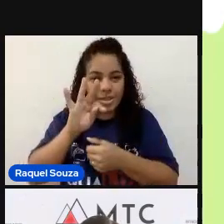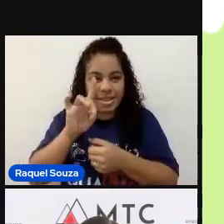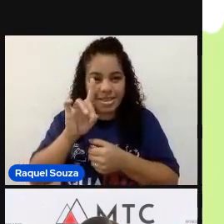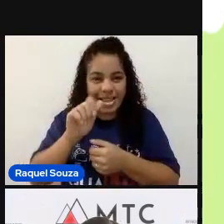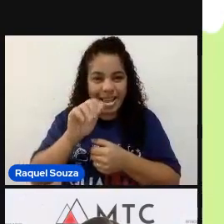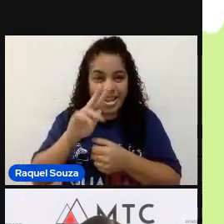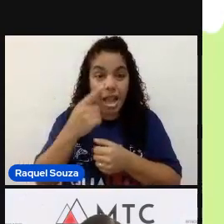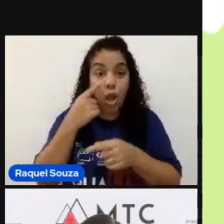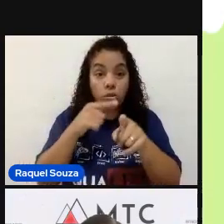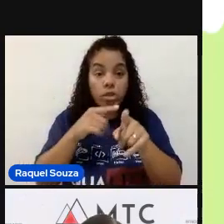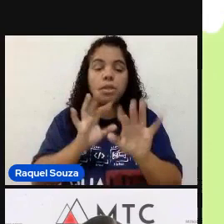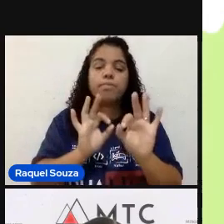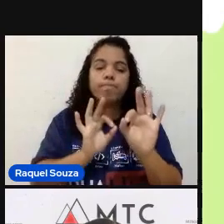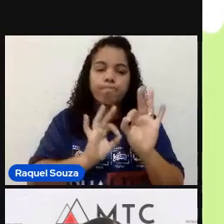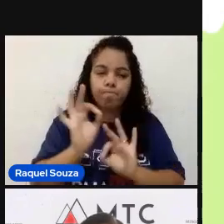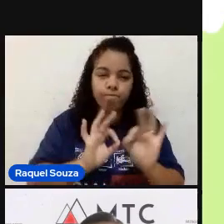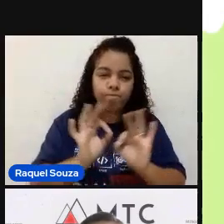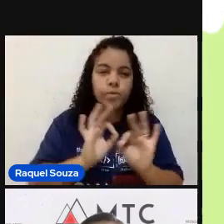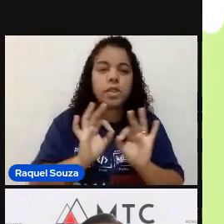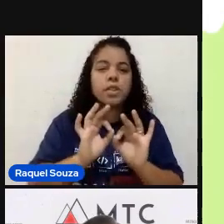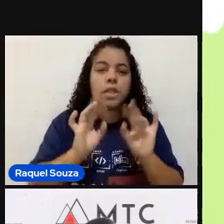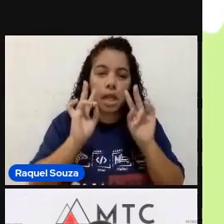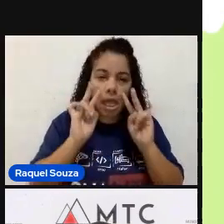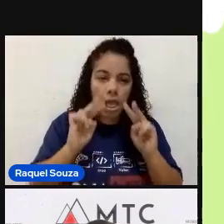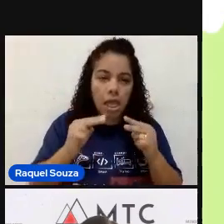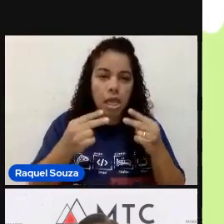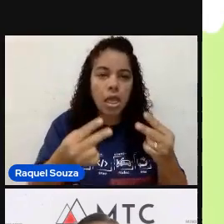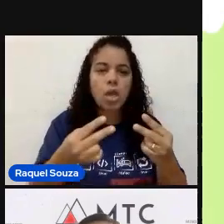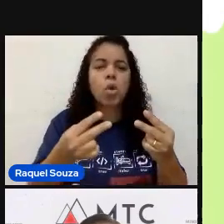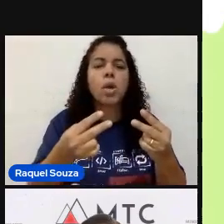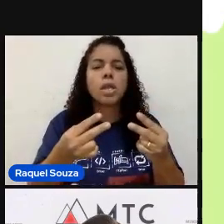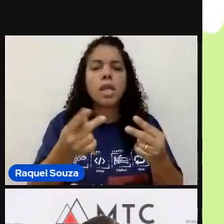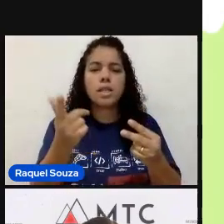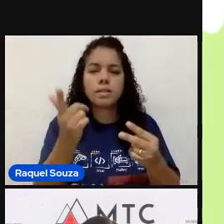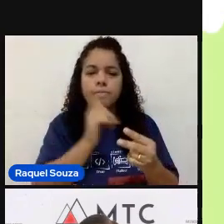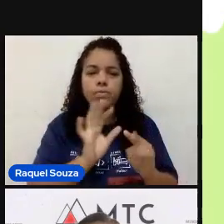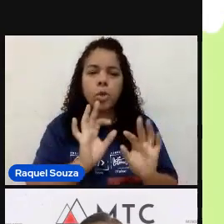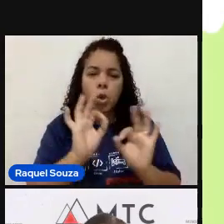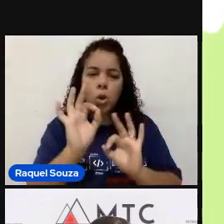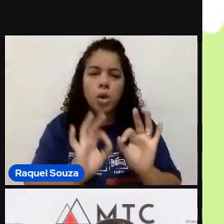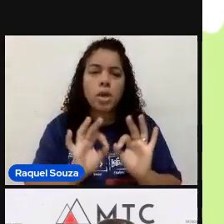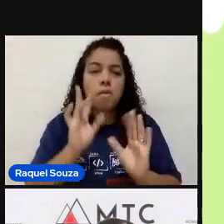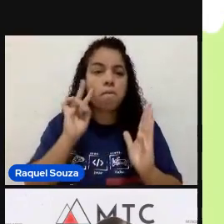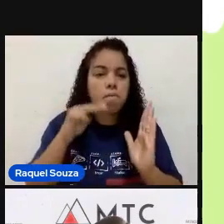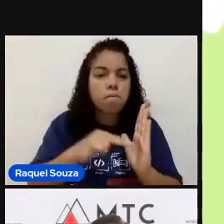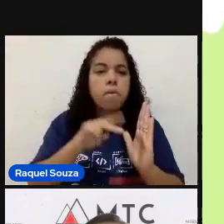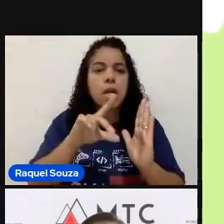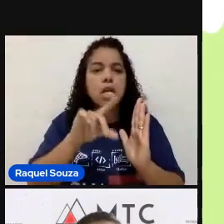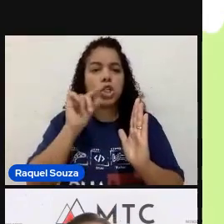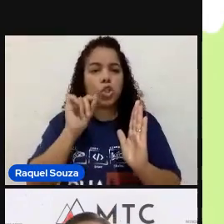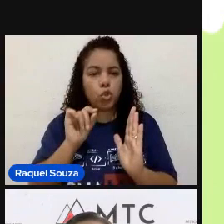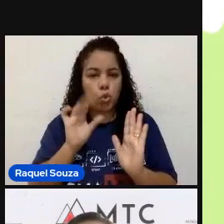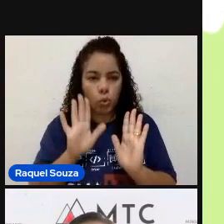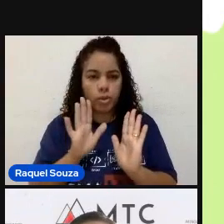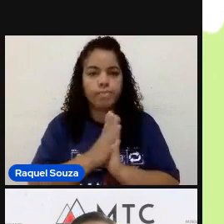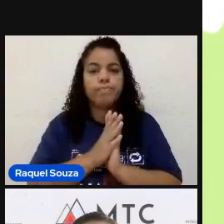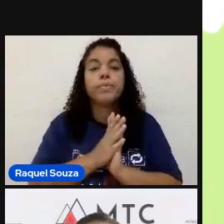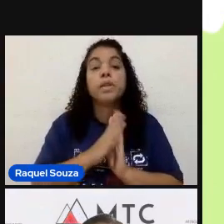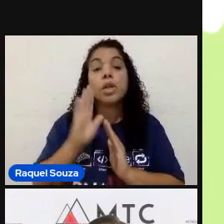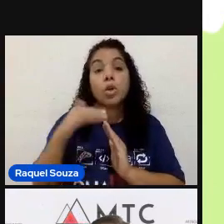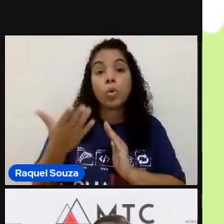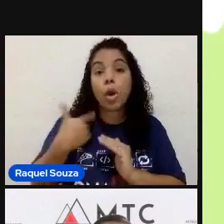aí. Planeje, reconheça, organize, verifique e escolha. Quando eu